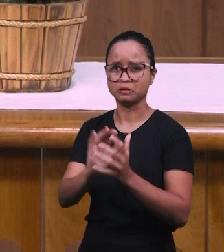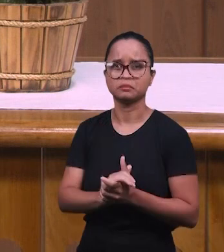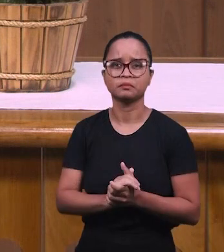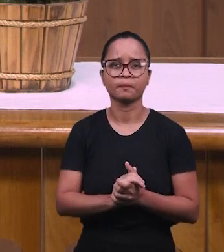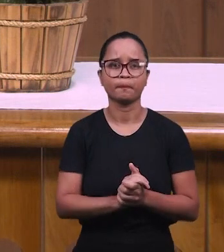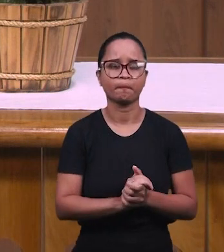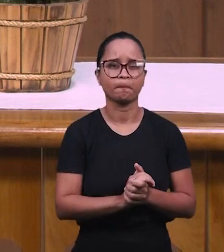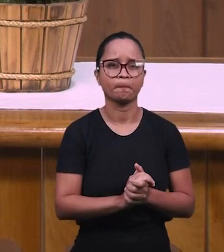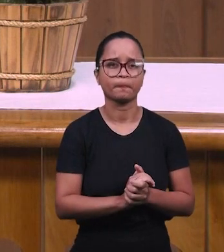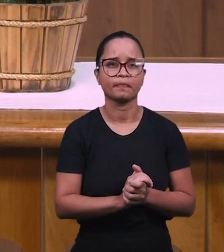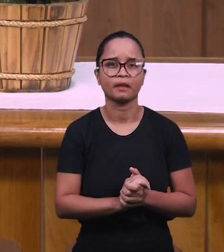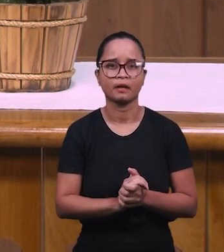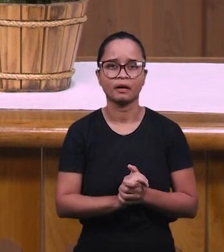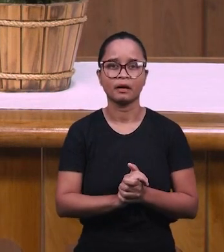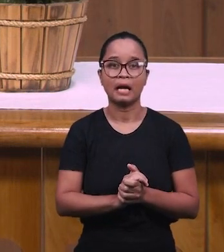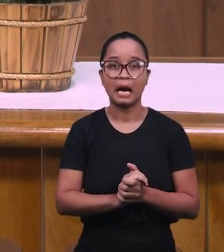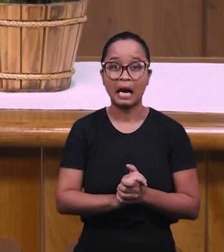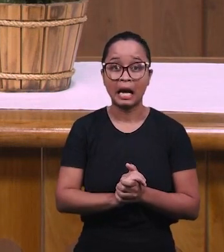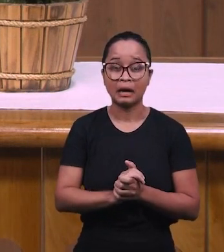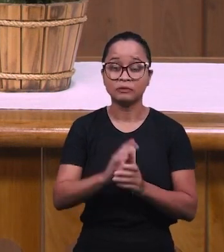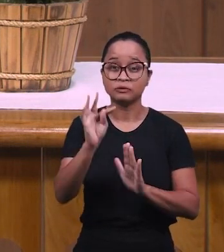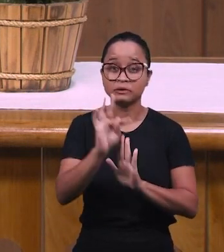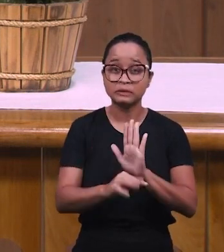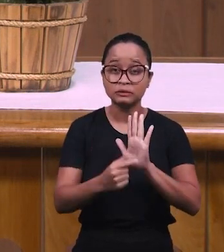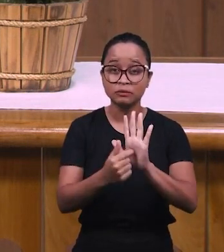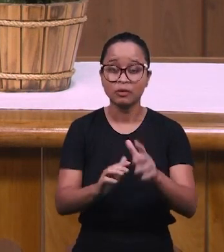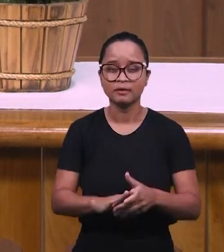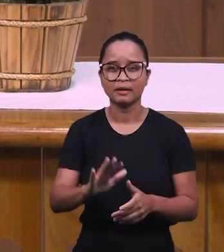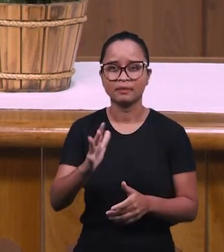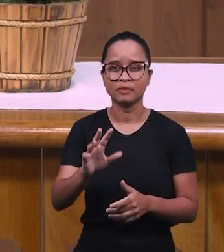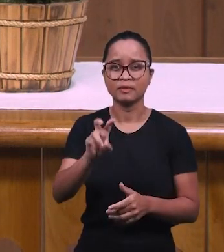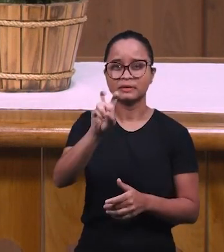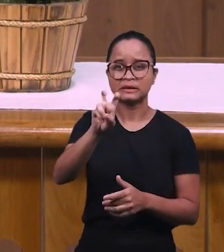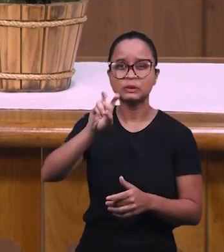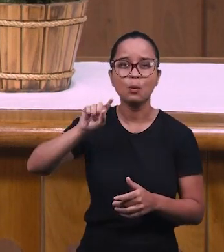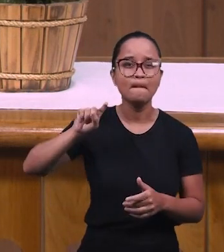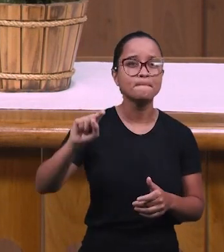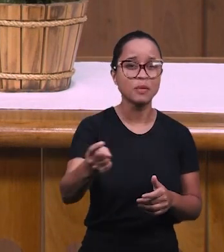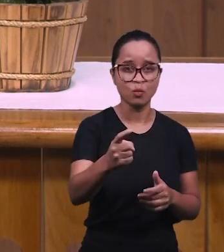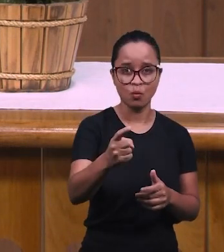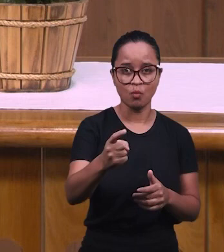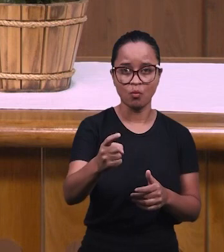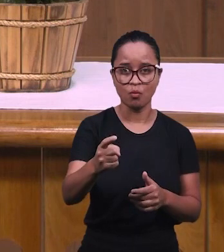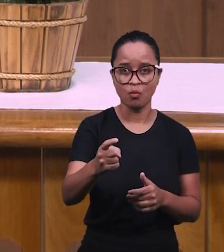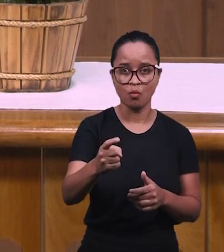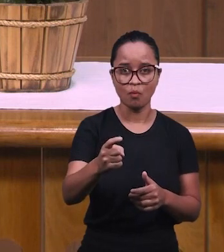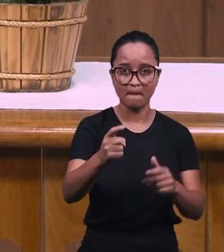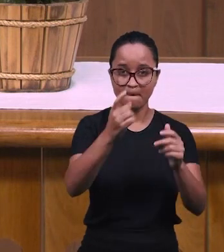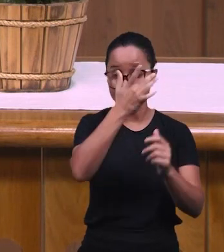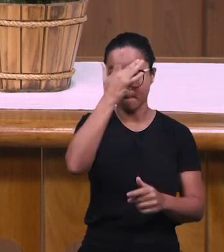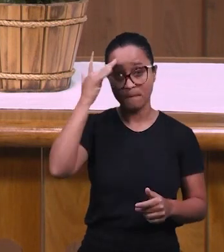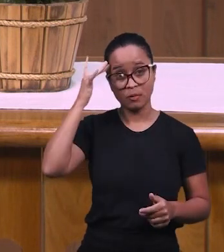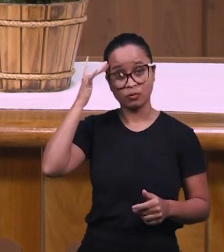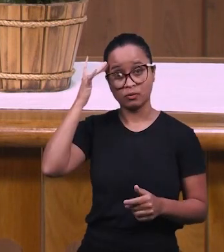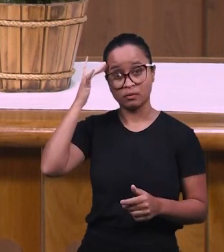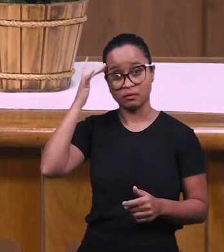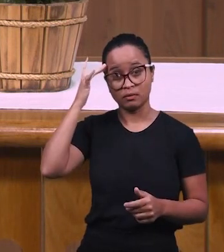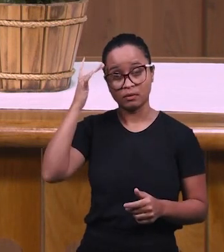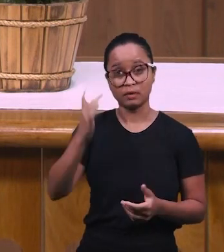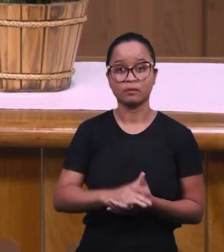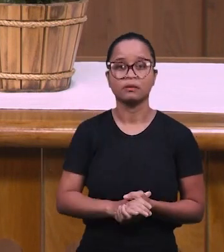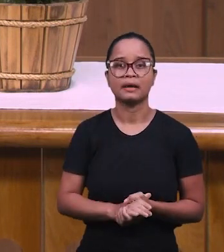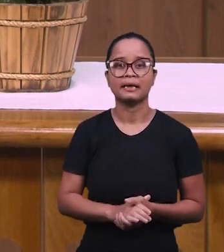a passagem diz que eram 5 mil homens, uma grande multidão. Aqueles